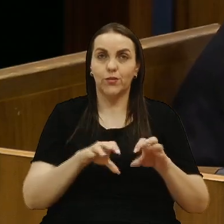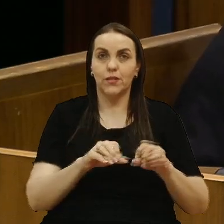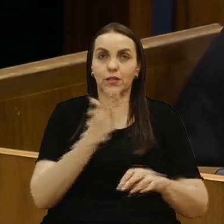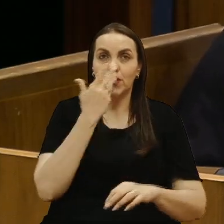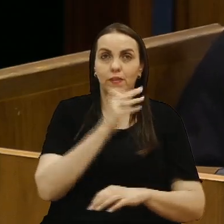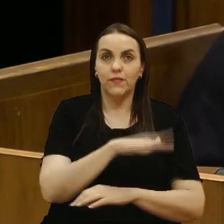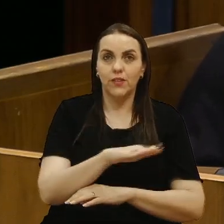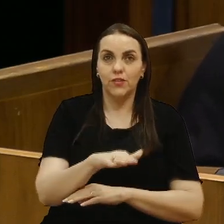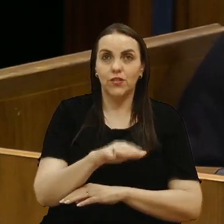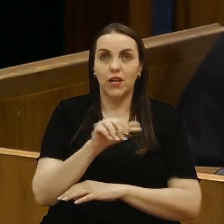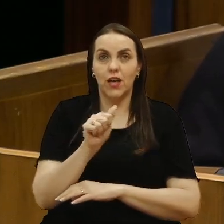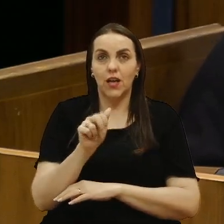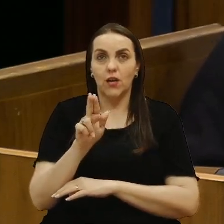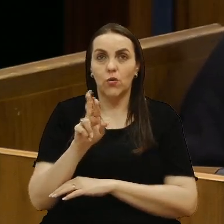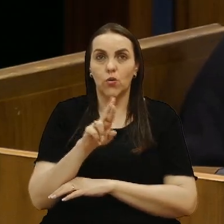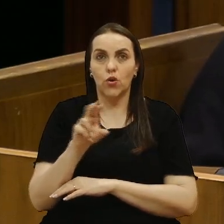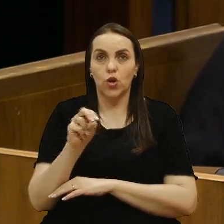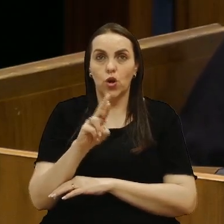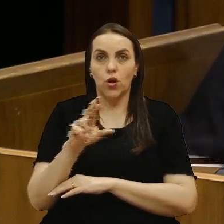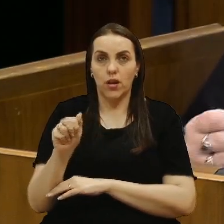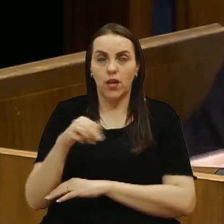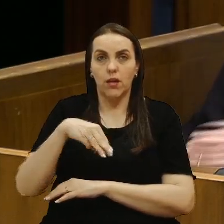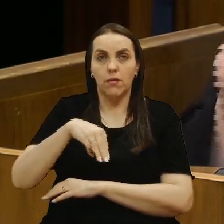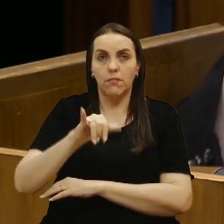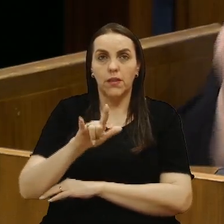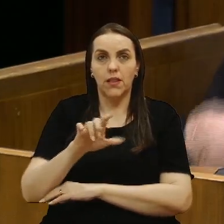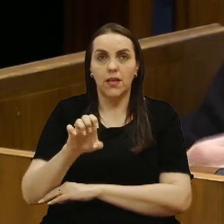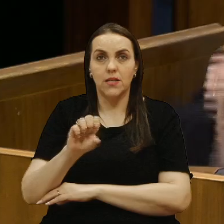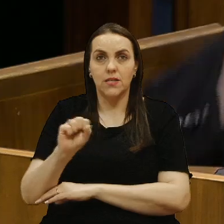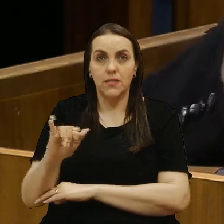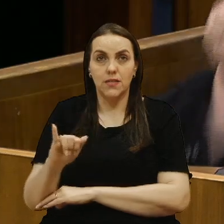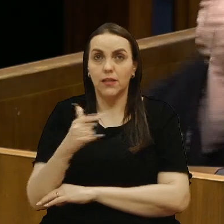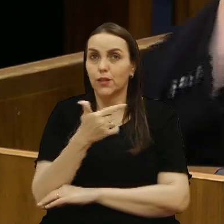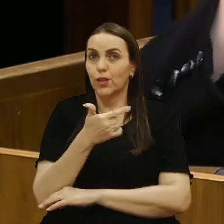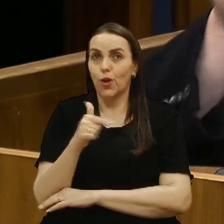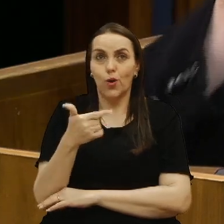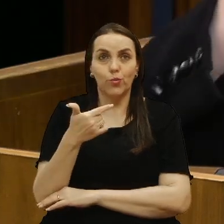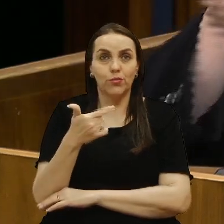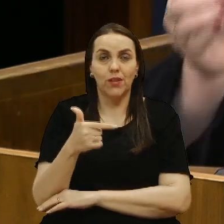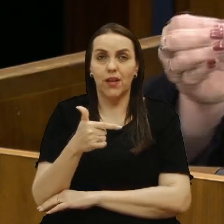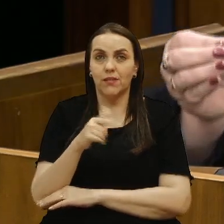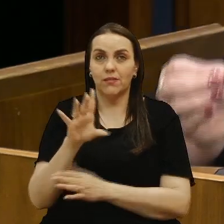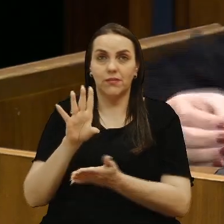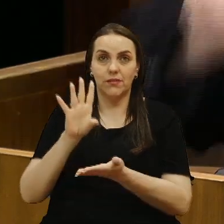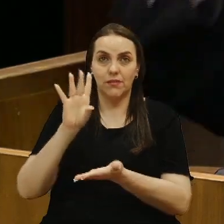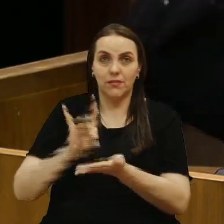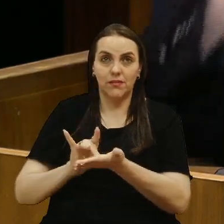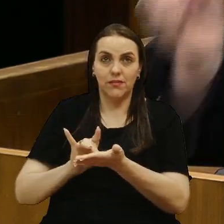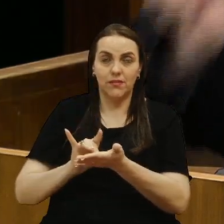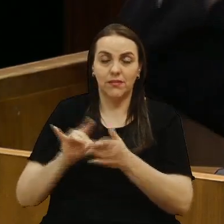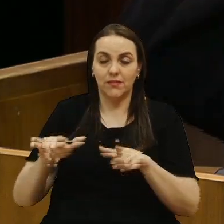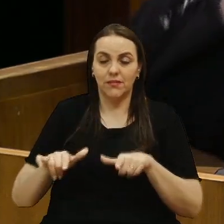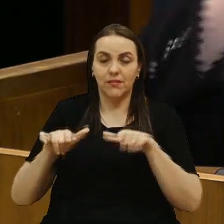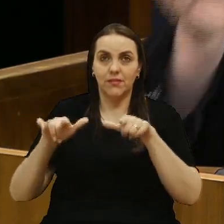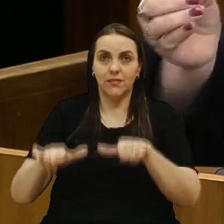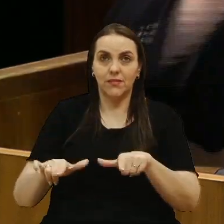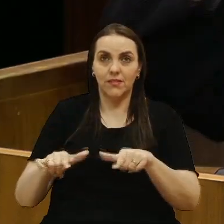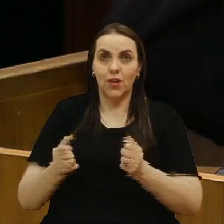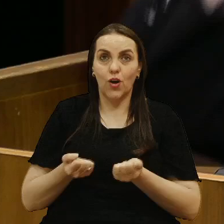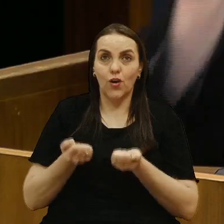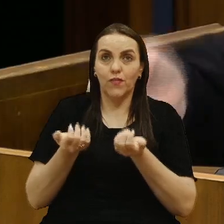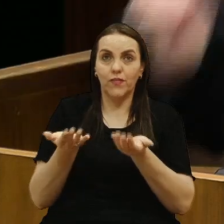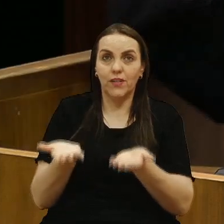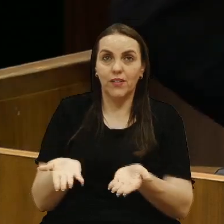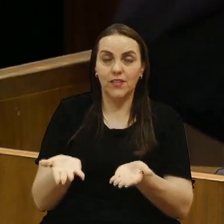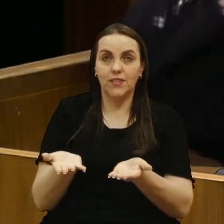Infantil Aurora Milese não possui credenciamento para ofertar